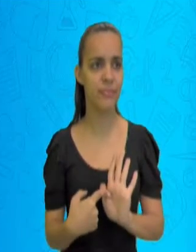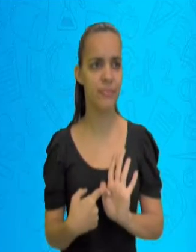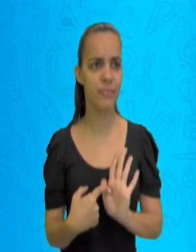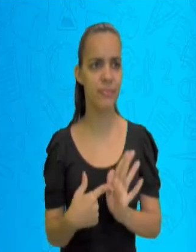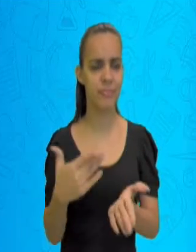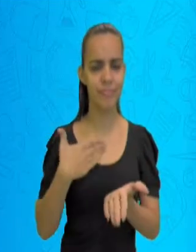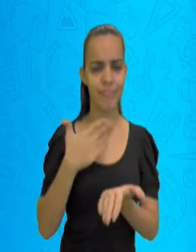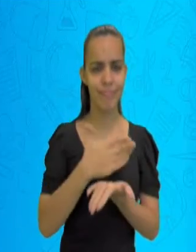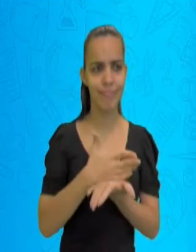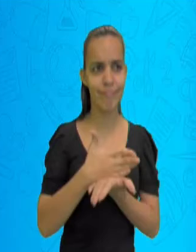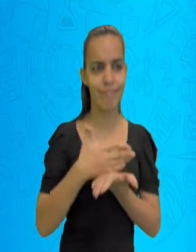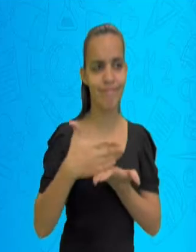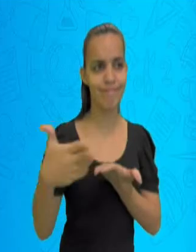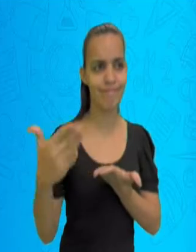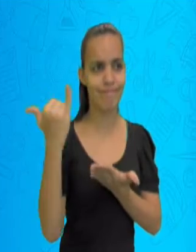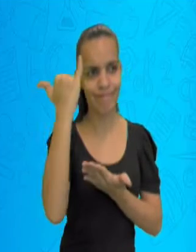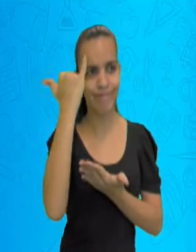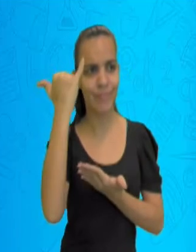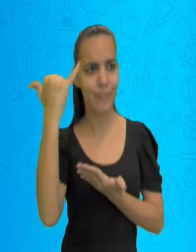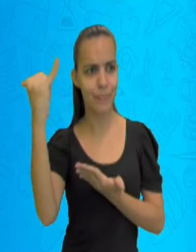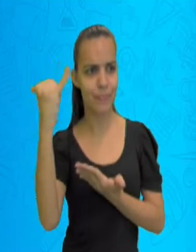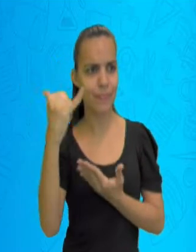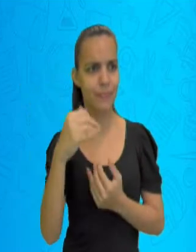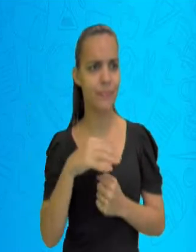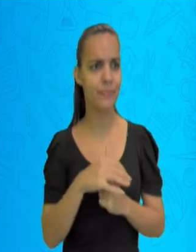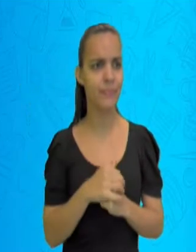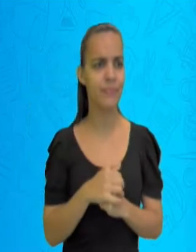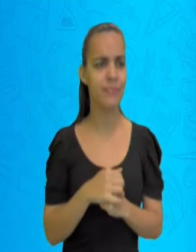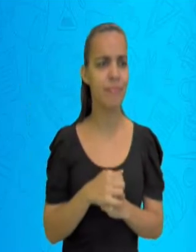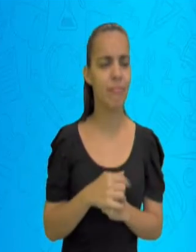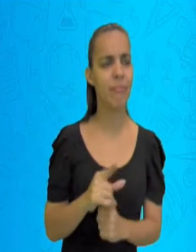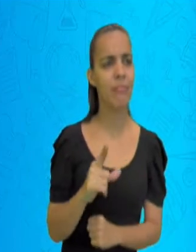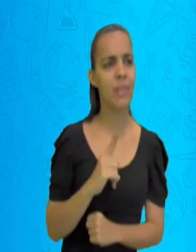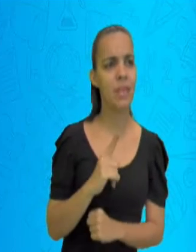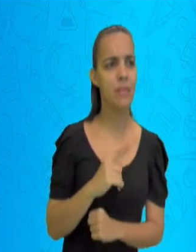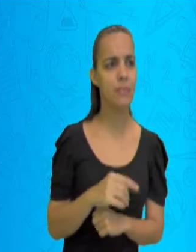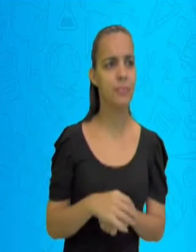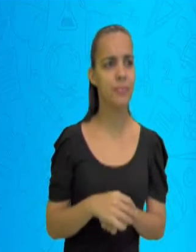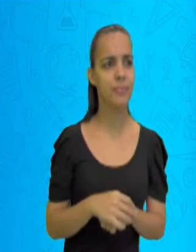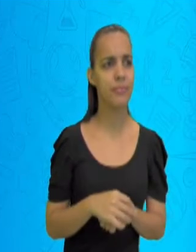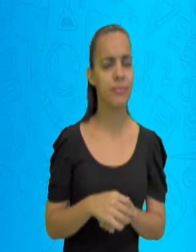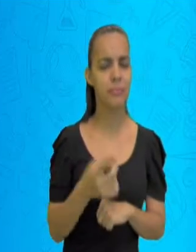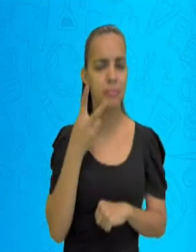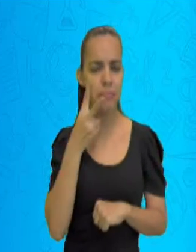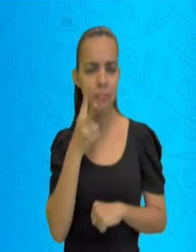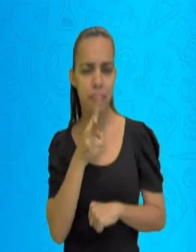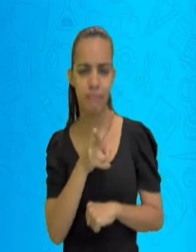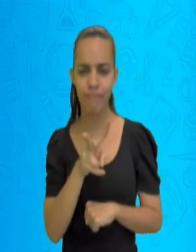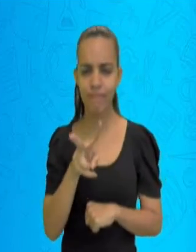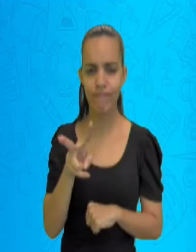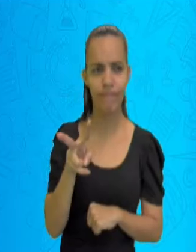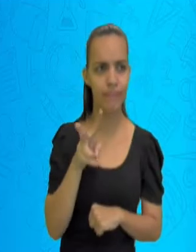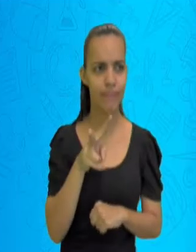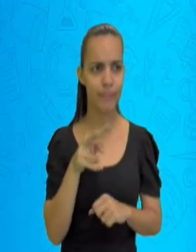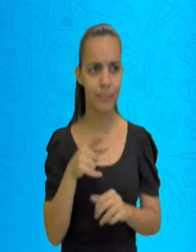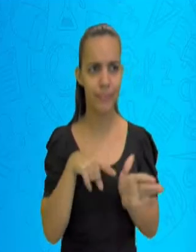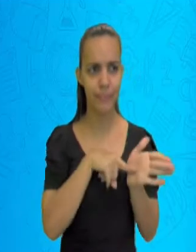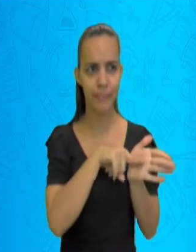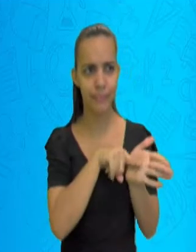partir desta ideia filosófica, passou-se a prestar mais atenção, a